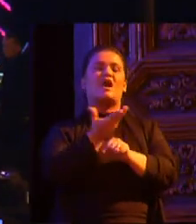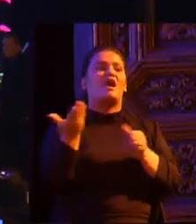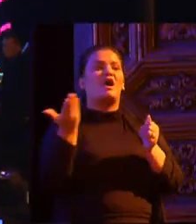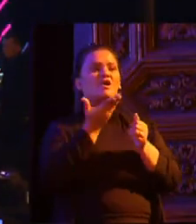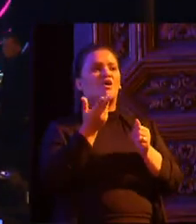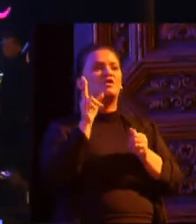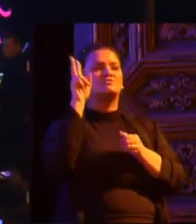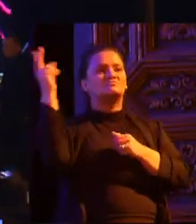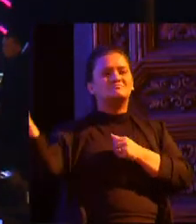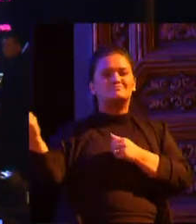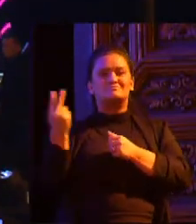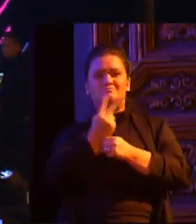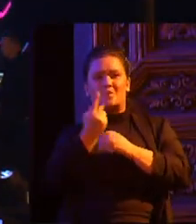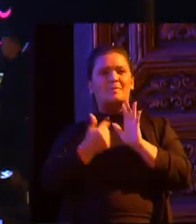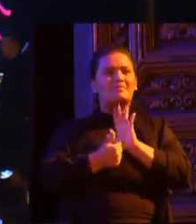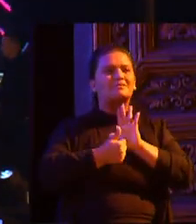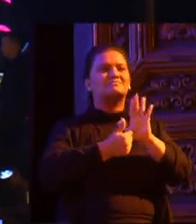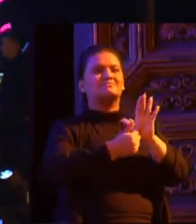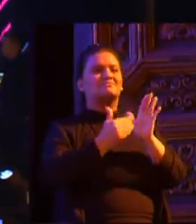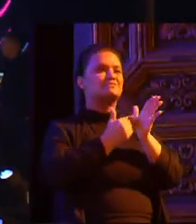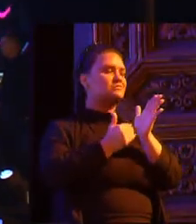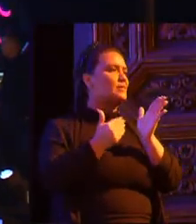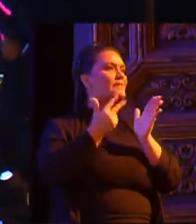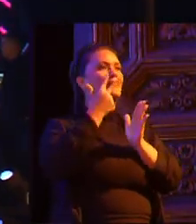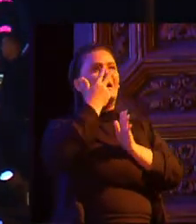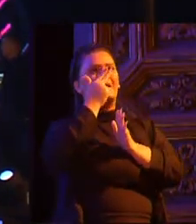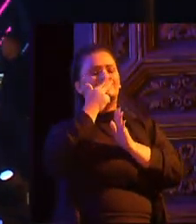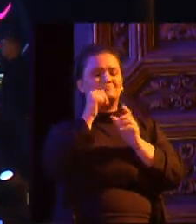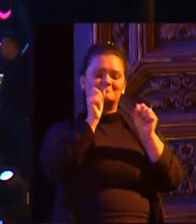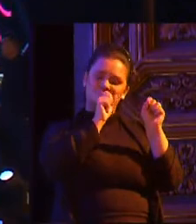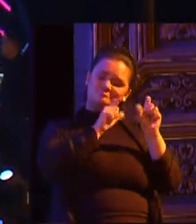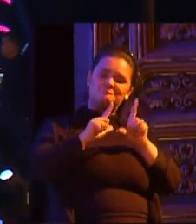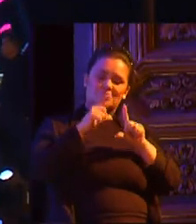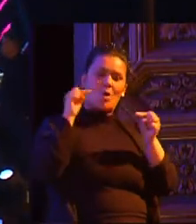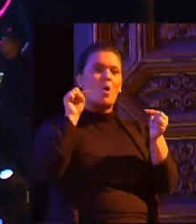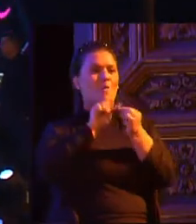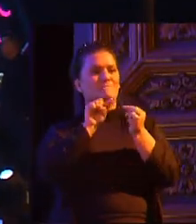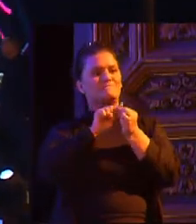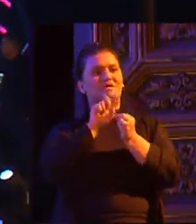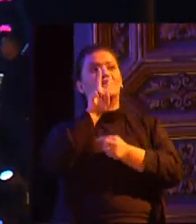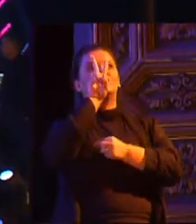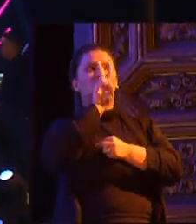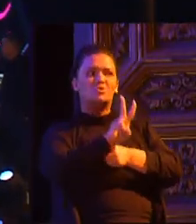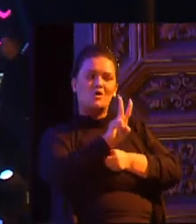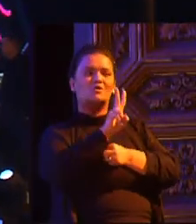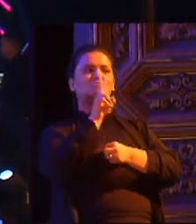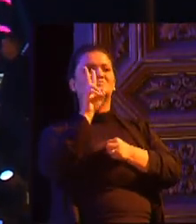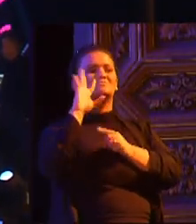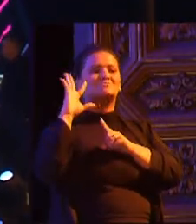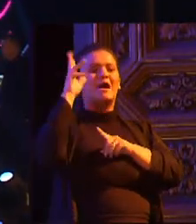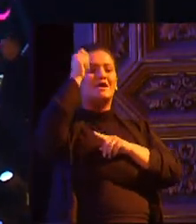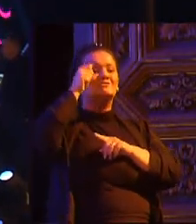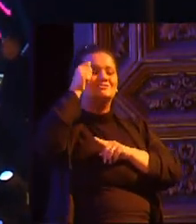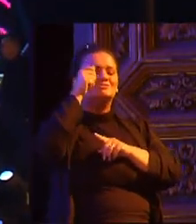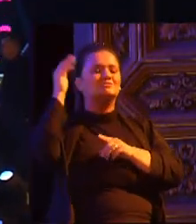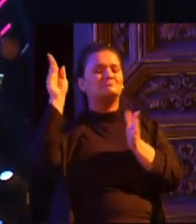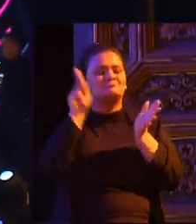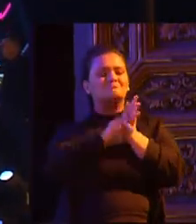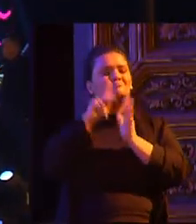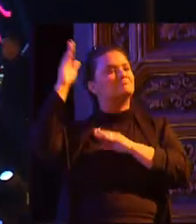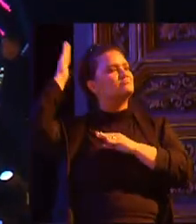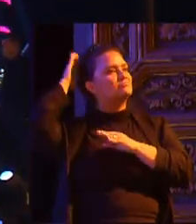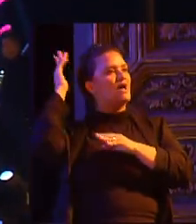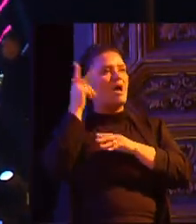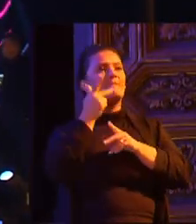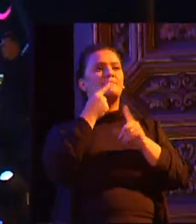de convidados, que tem tudo a ver com a categoria que vem aí. São dois artistas paraenses que dialogam com a música pop